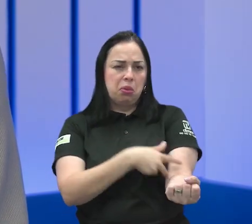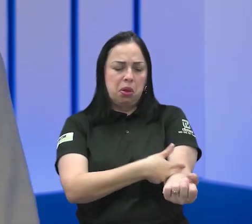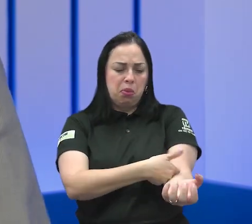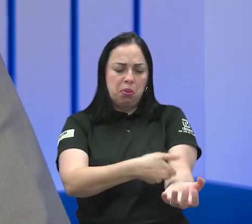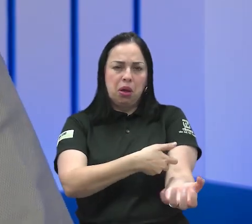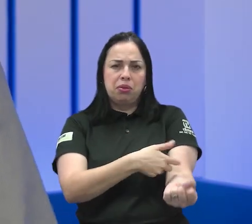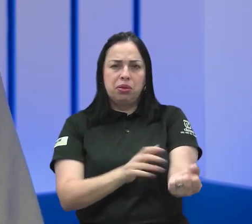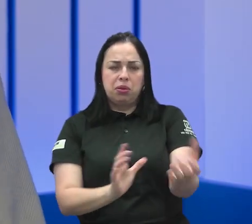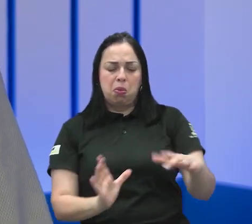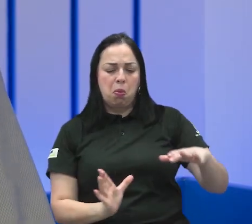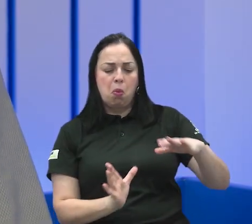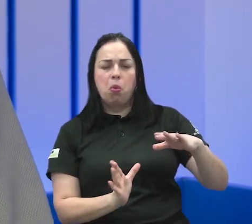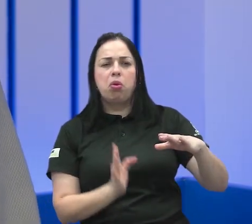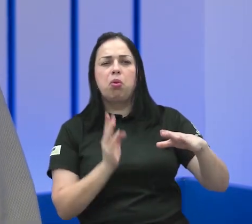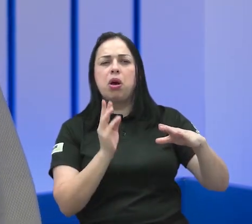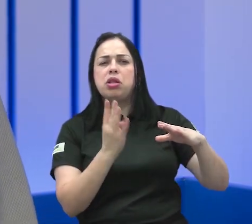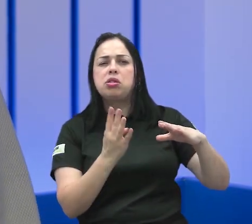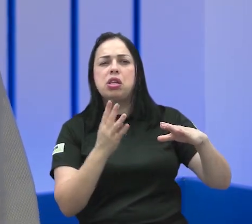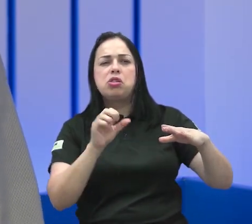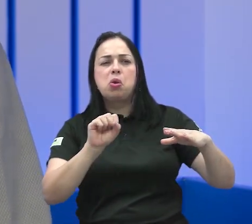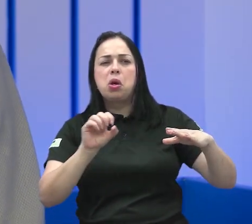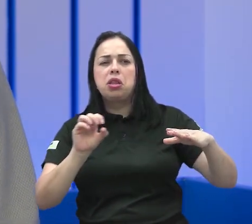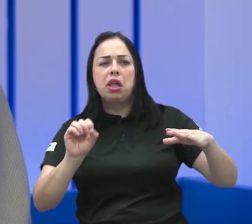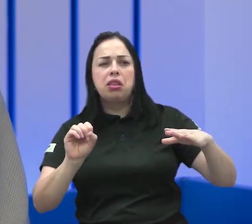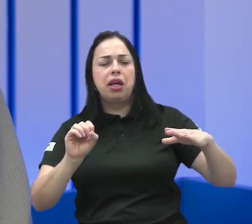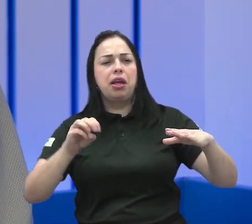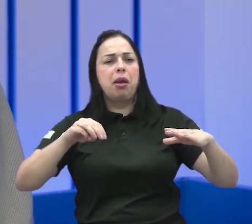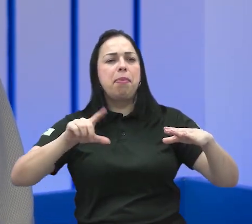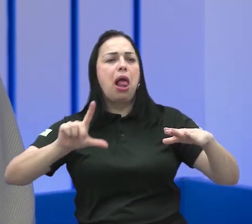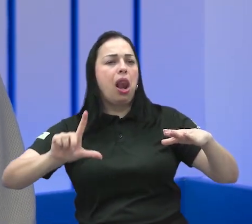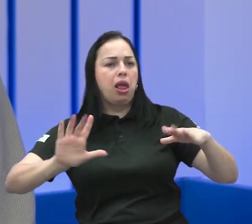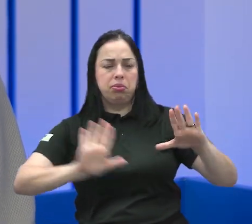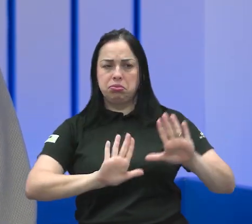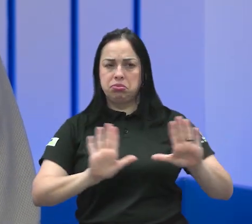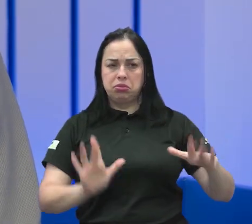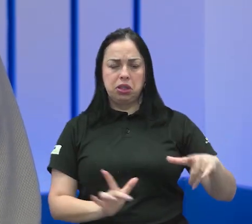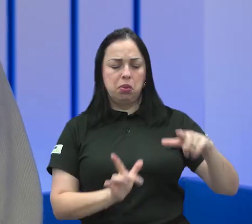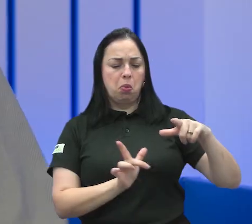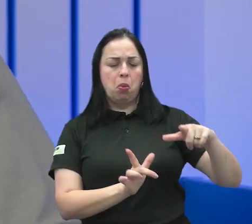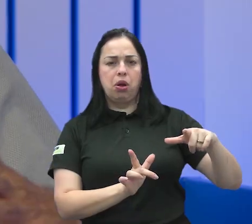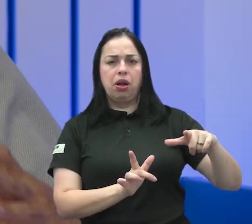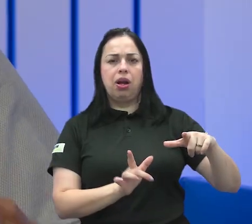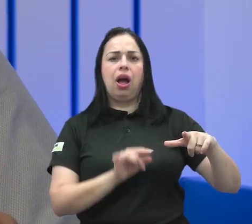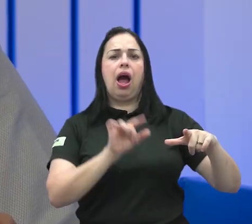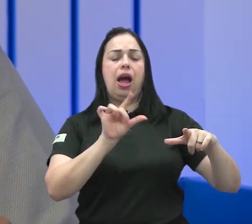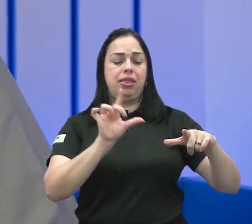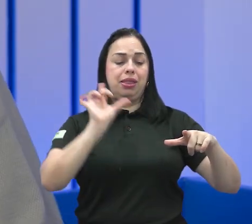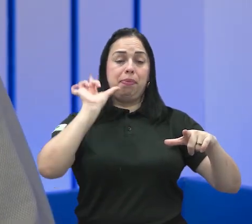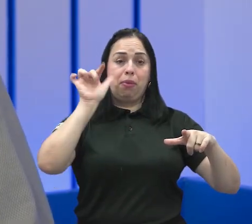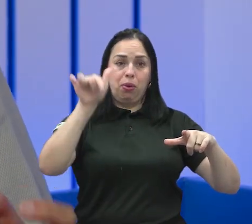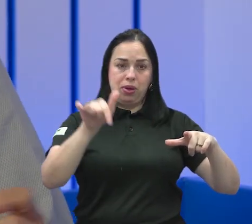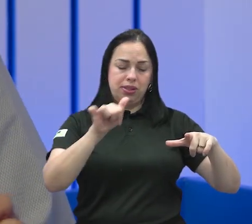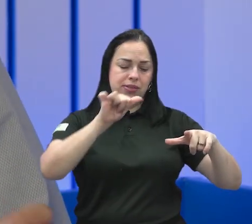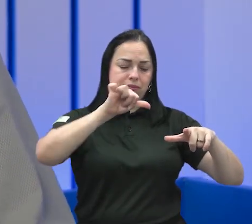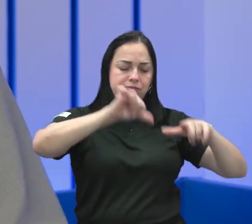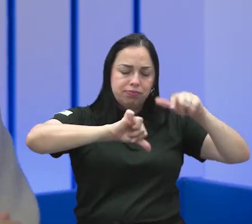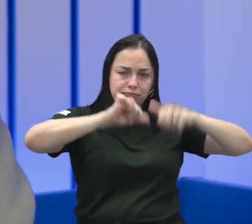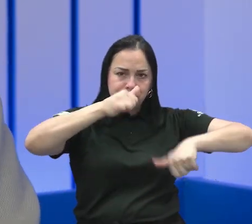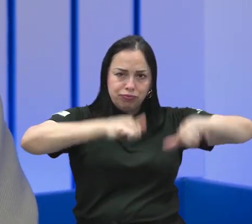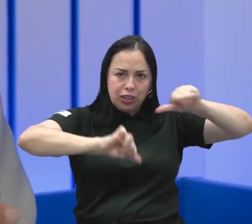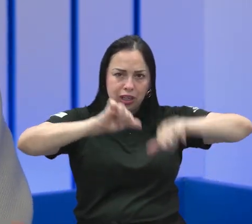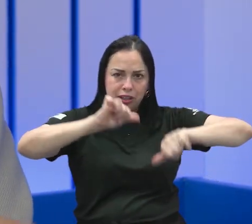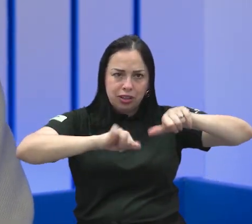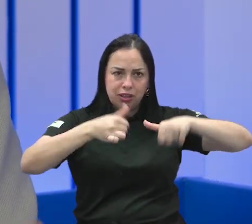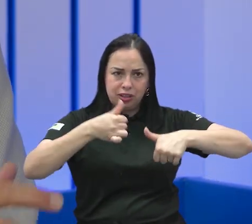minutos para sair esse sangue, a gente retira mais ou menos 480 ml de sangue, e desse sangue a gente vai retirar a